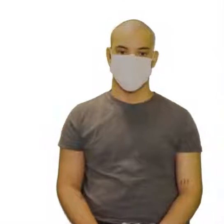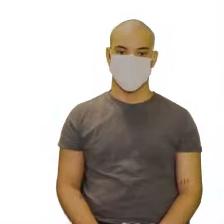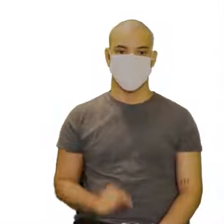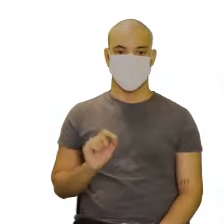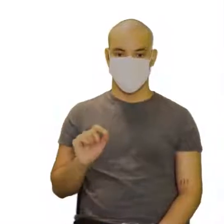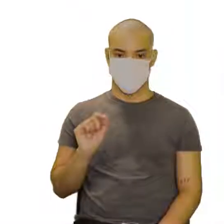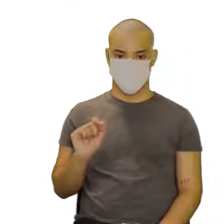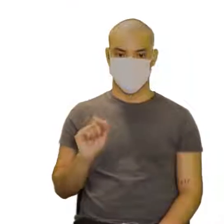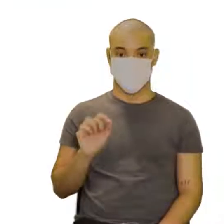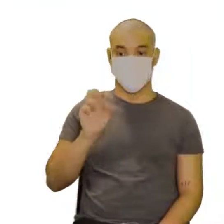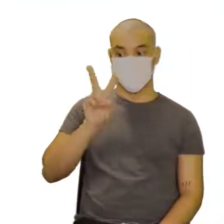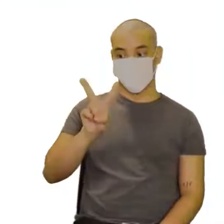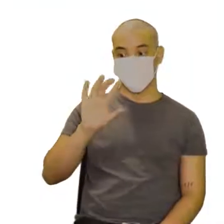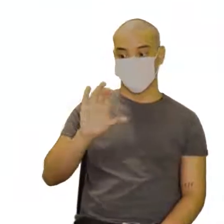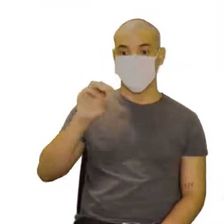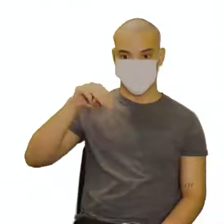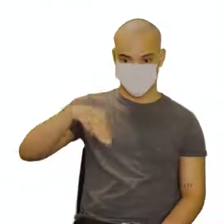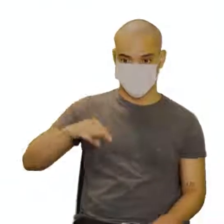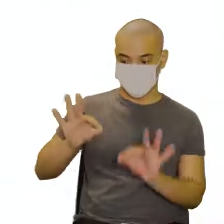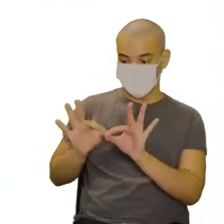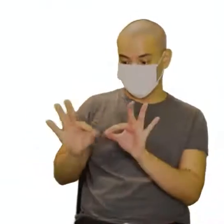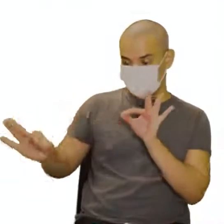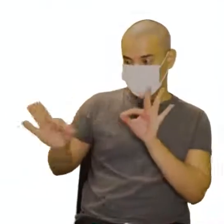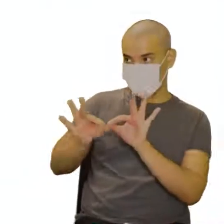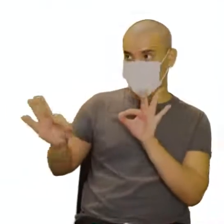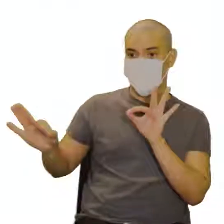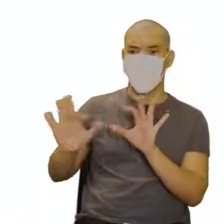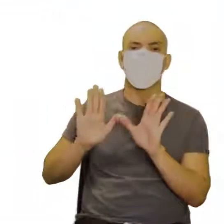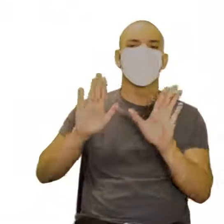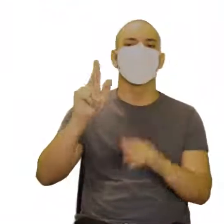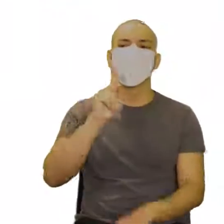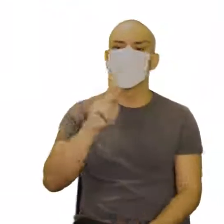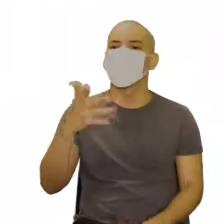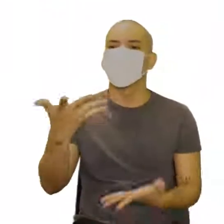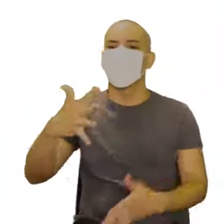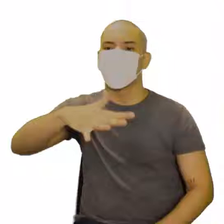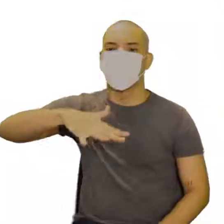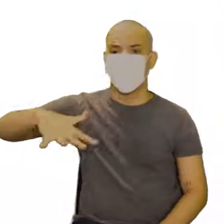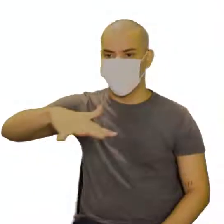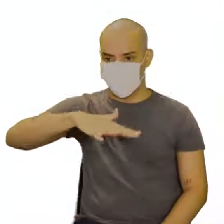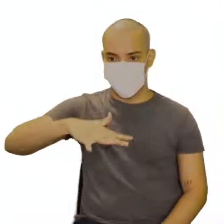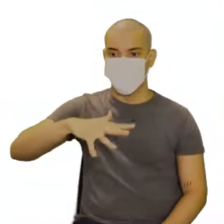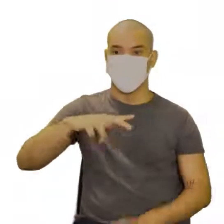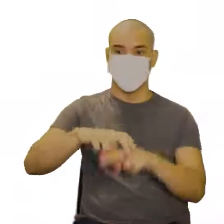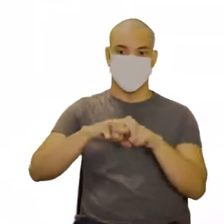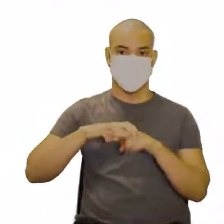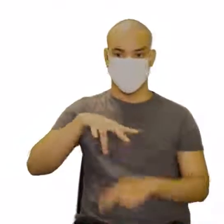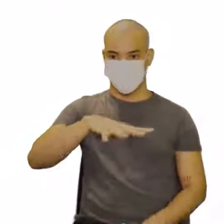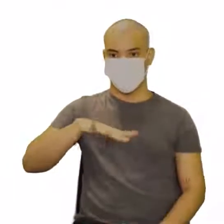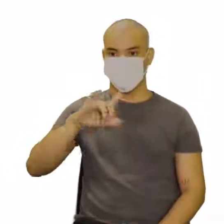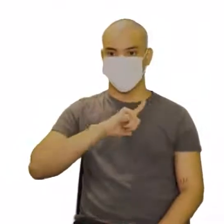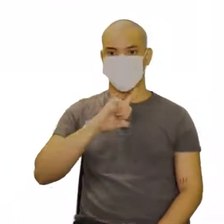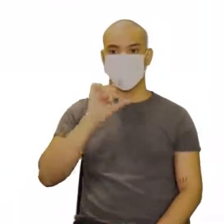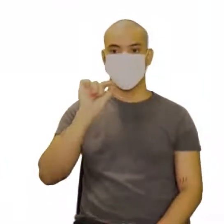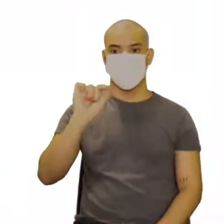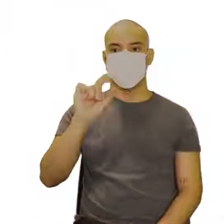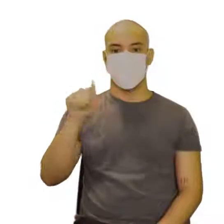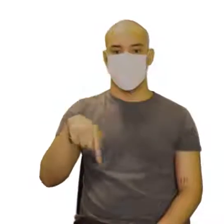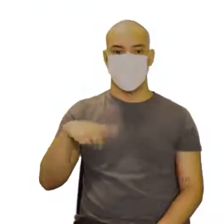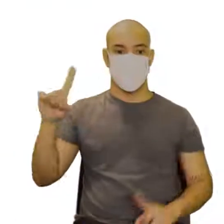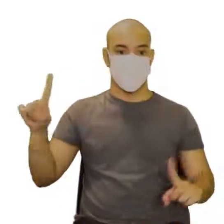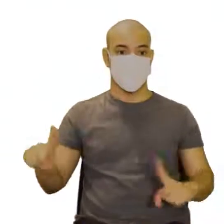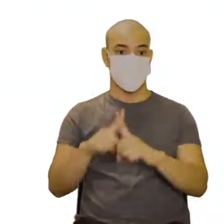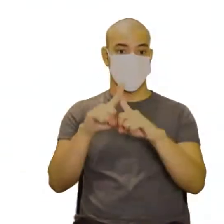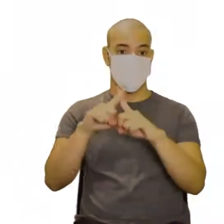que? De 2 centímetros, tá? Professora, cadê a área? Pessoal, nesse caso a área é o que? A multiplicação